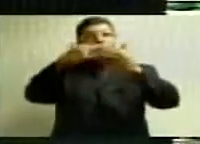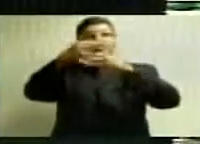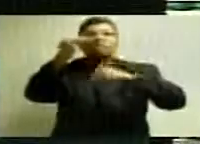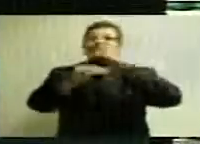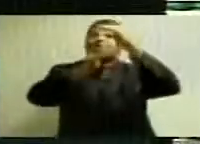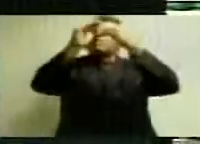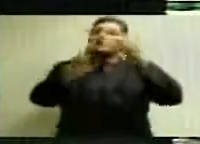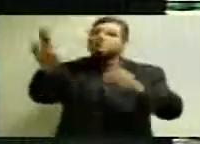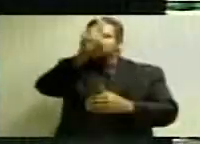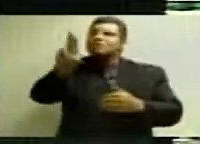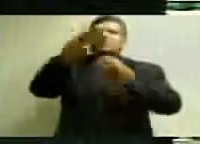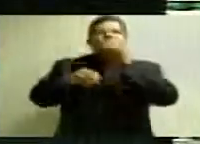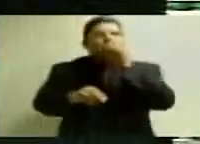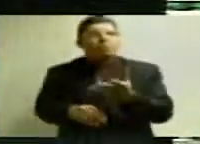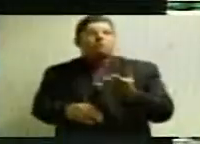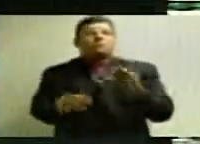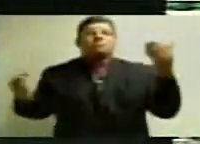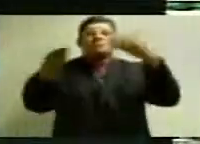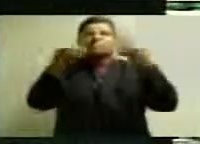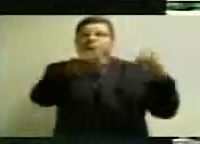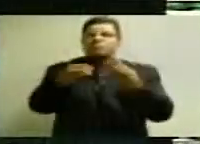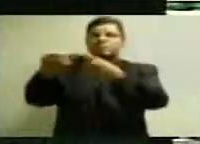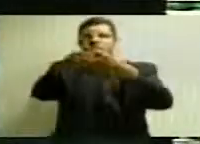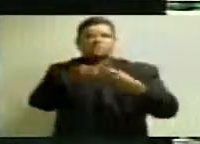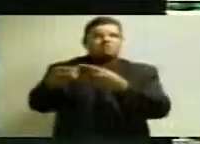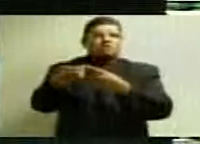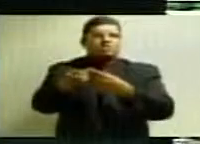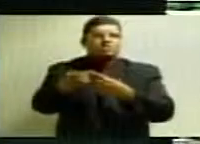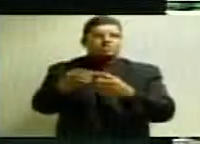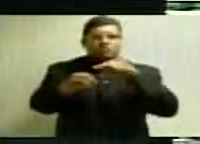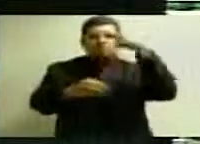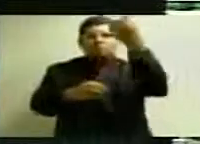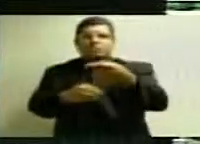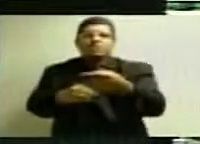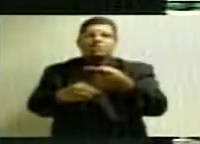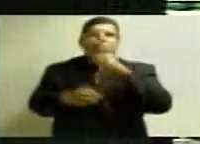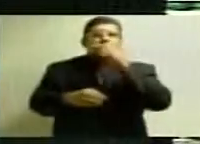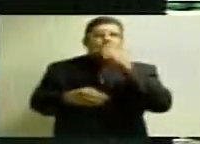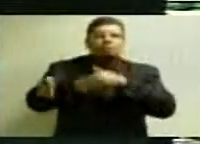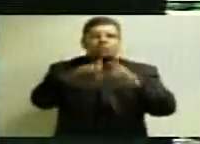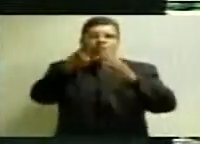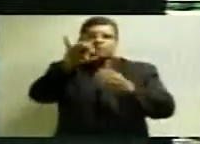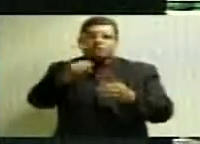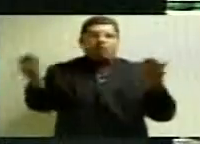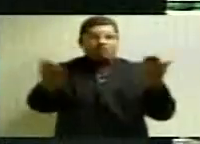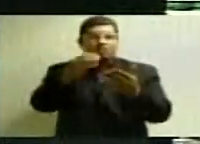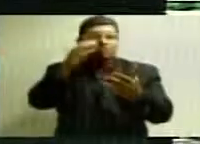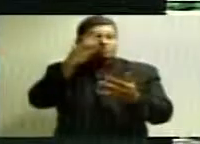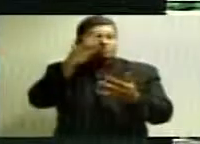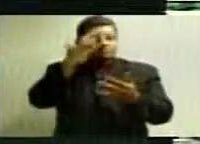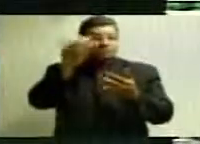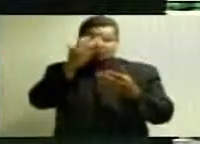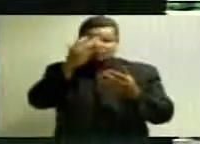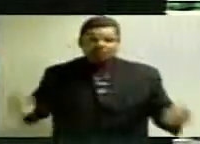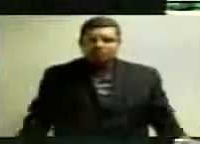sua utilidade, principalmente para os municípios do outro lado do Grande Rio Negro. Agora, gastar